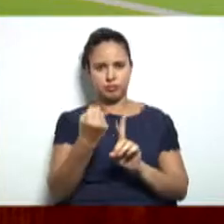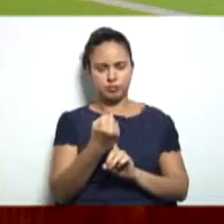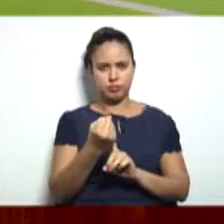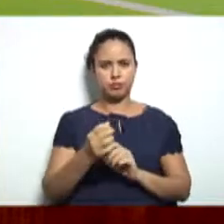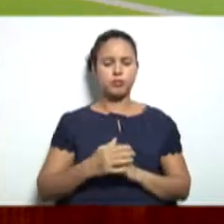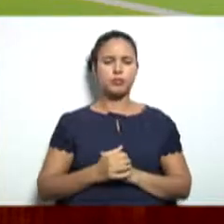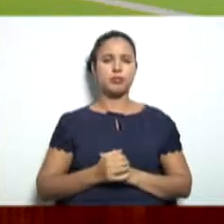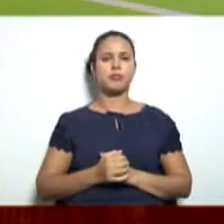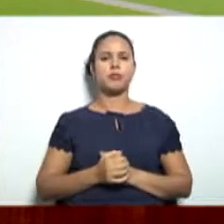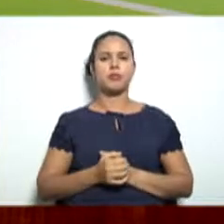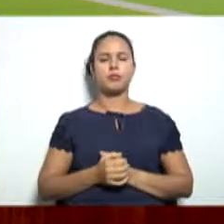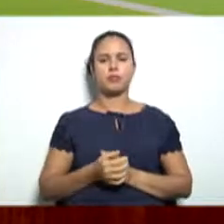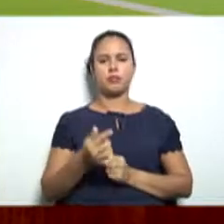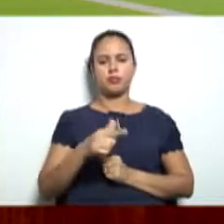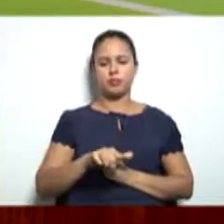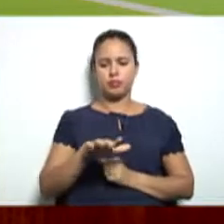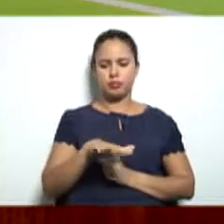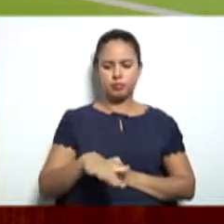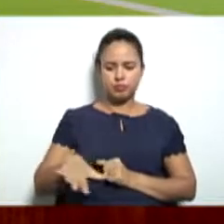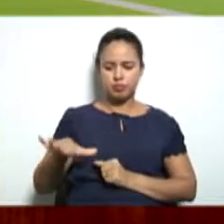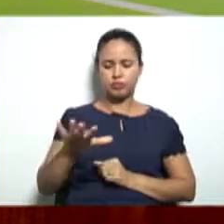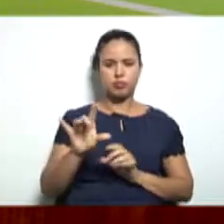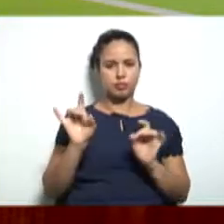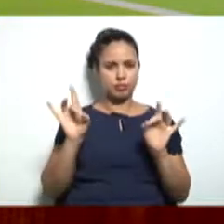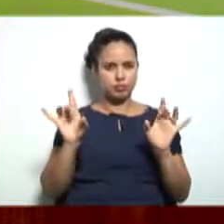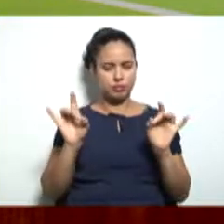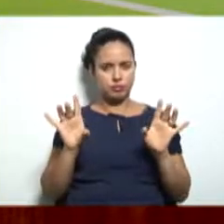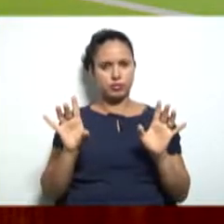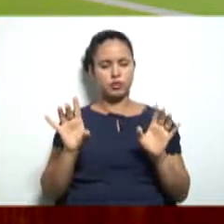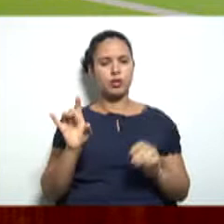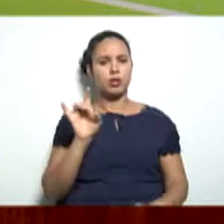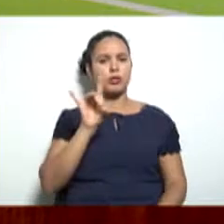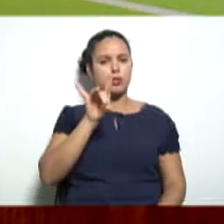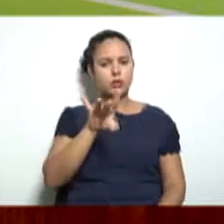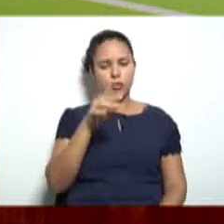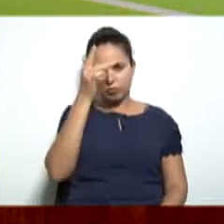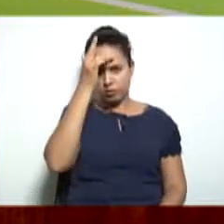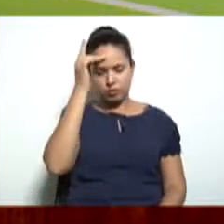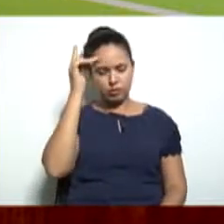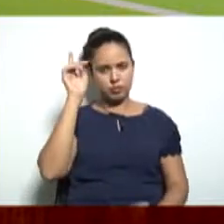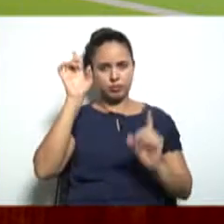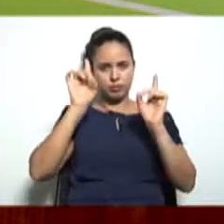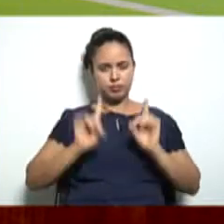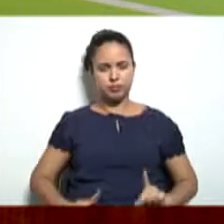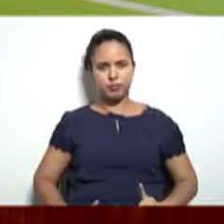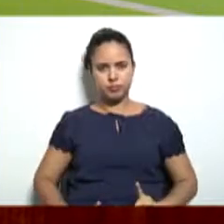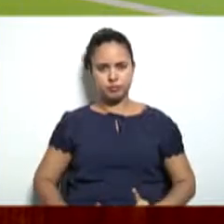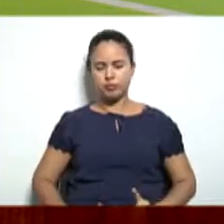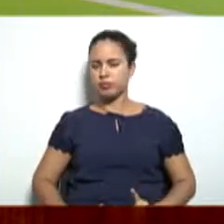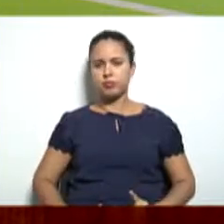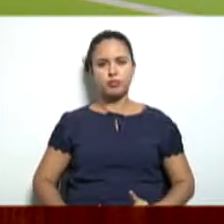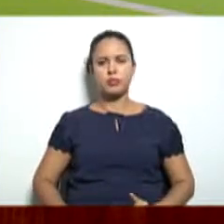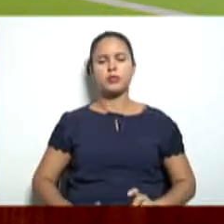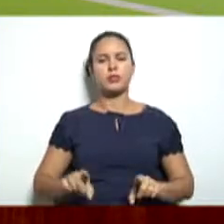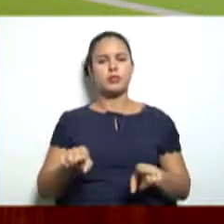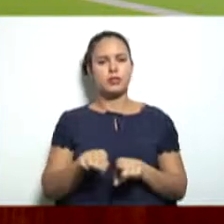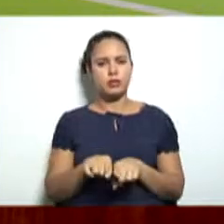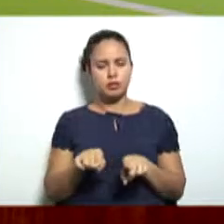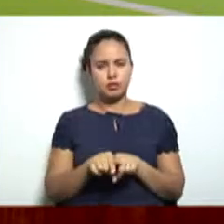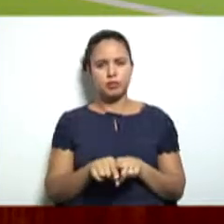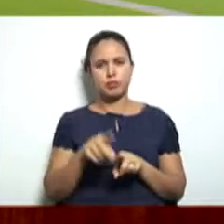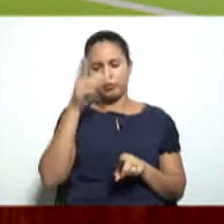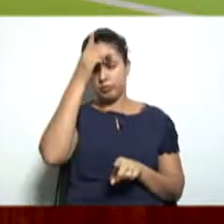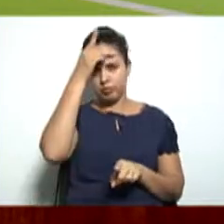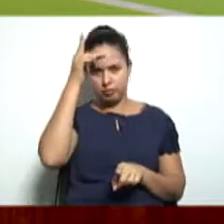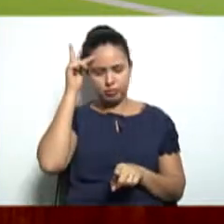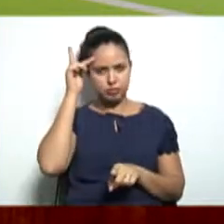especial, é que não é só para pessoas que têm deficiências físicas, né? Então, ele também engloba